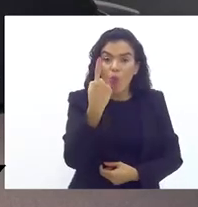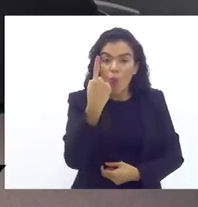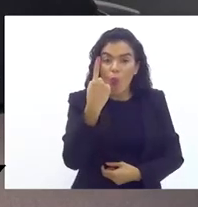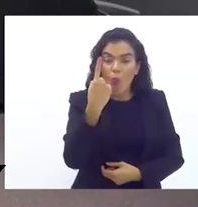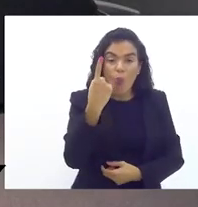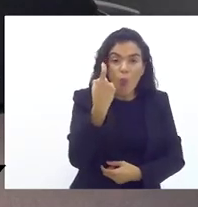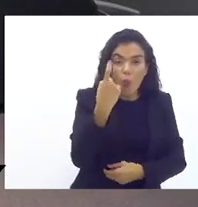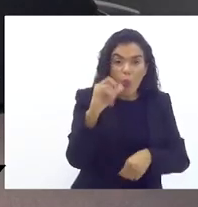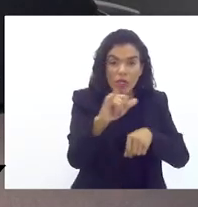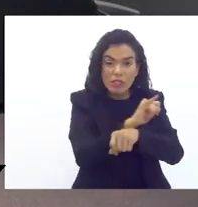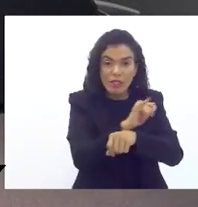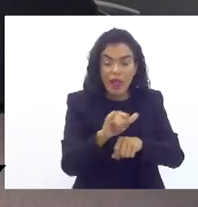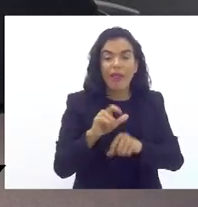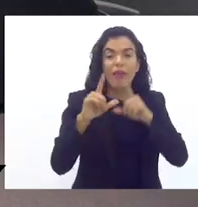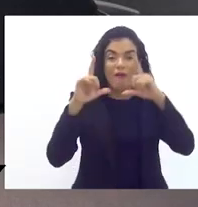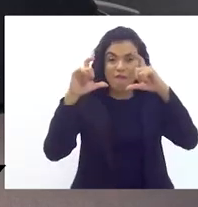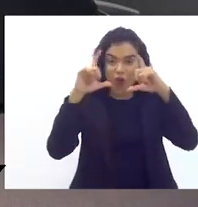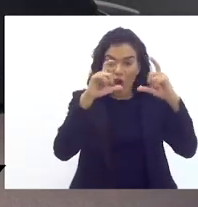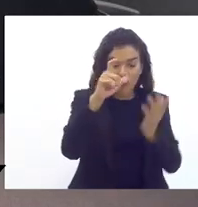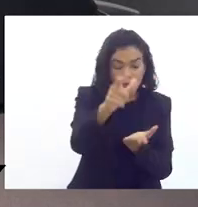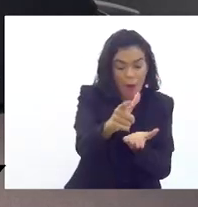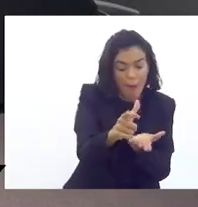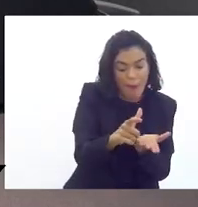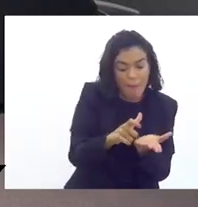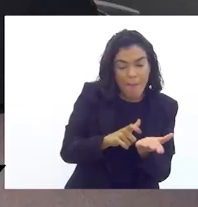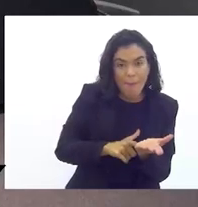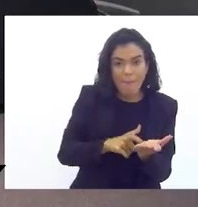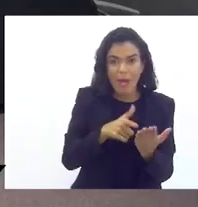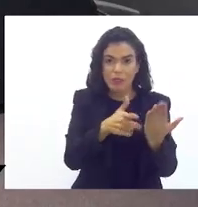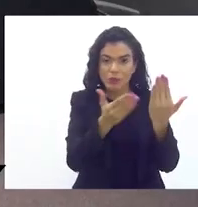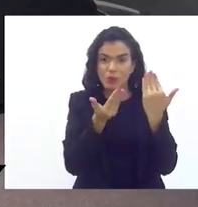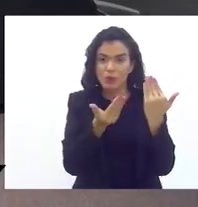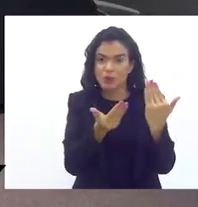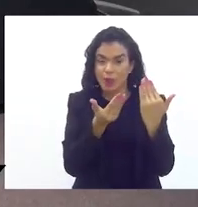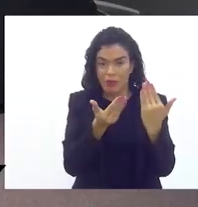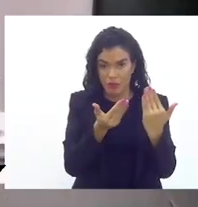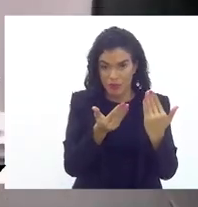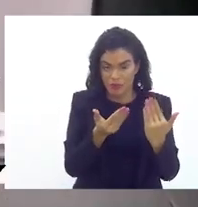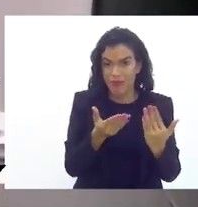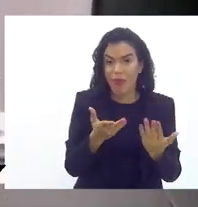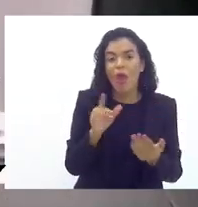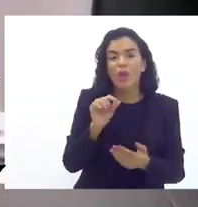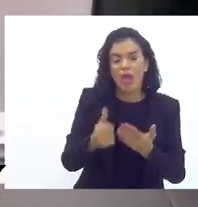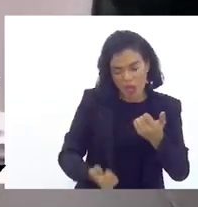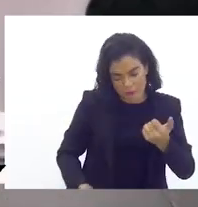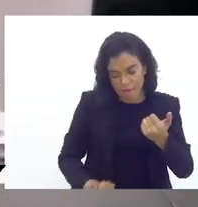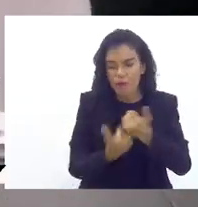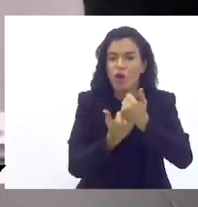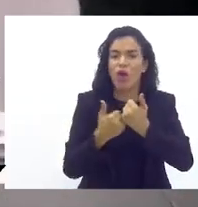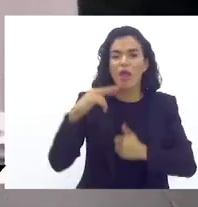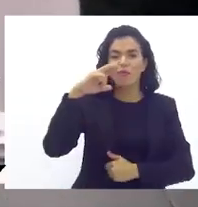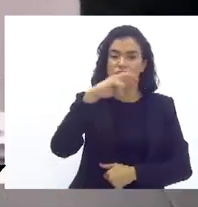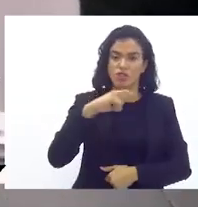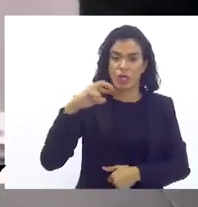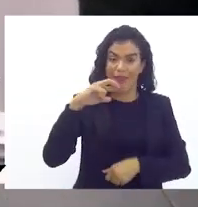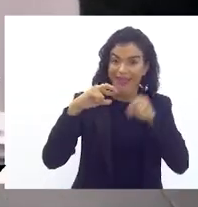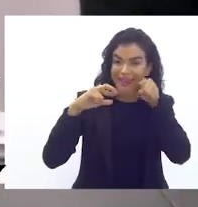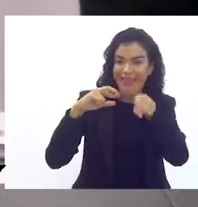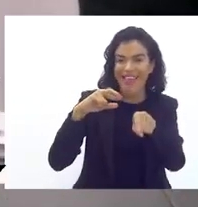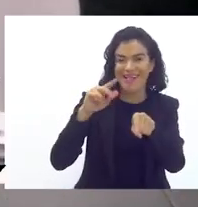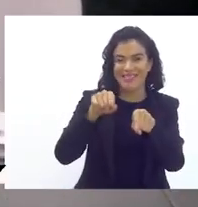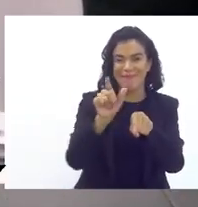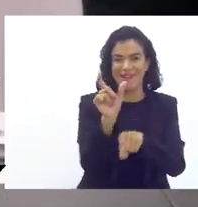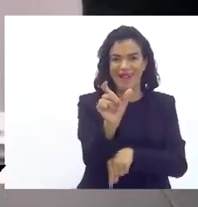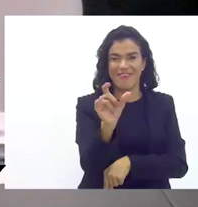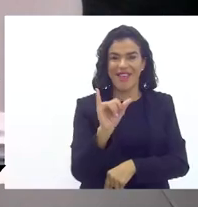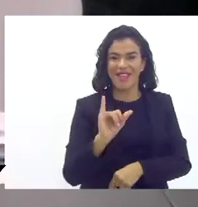e para isso que a gente conta com pessoas como você e como o Felipe do Sindicato dos peritos é reforçar a investigação essa que a nossa